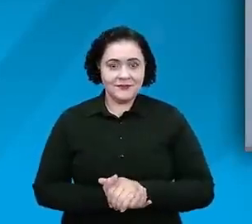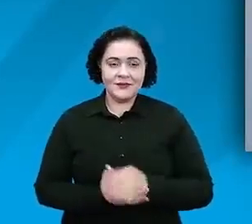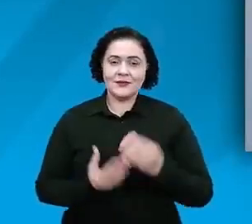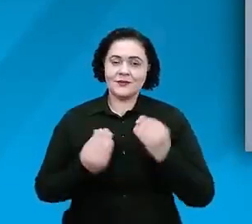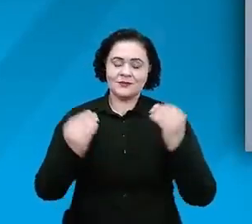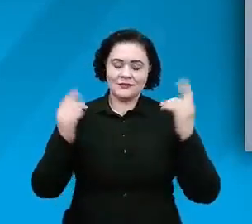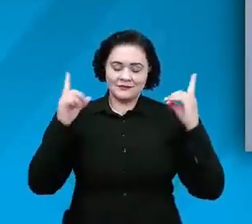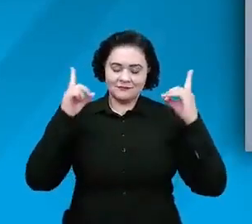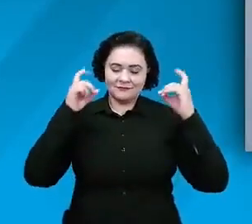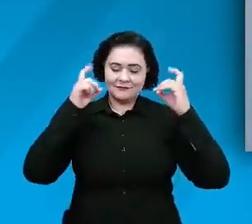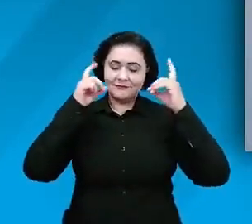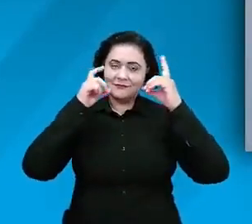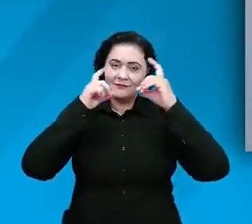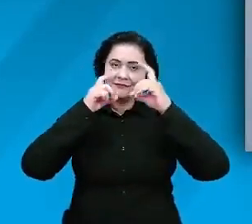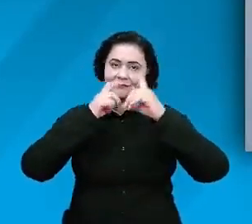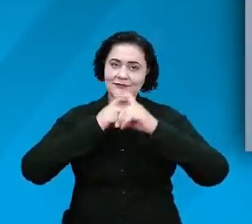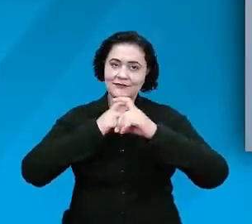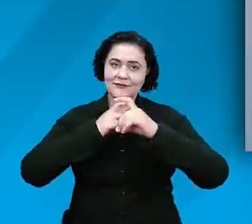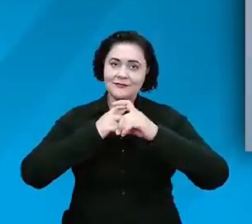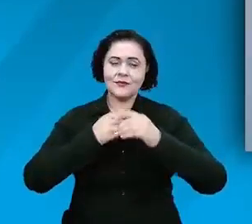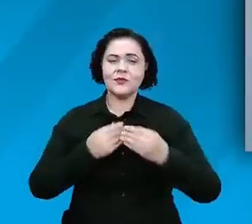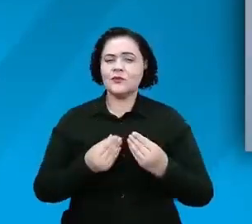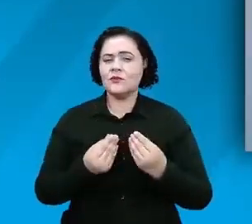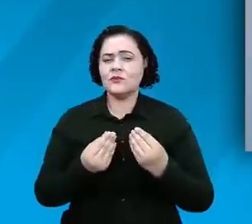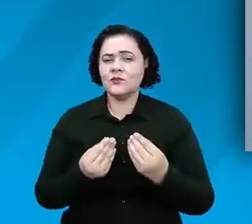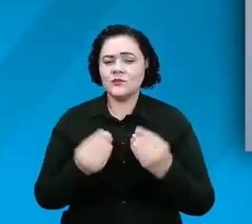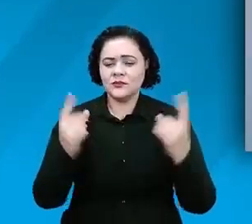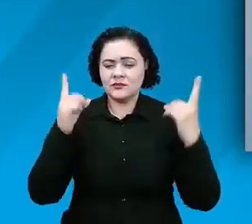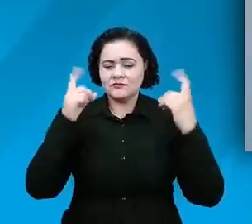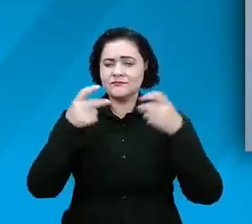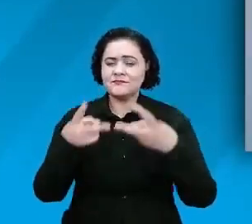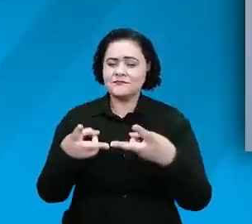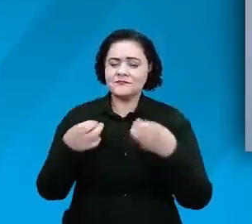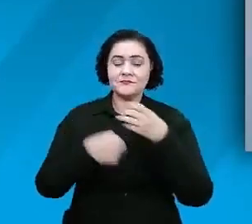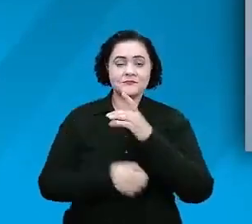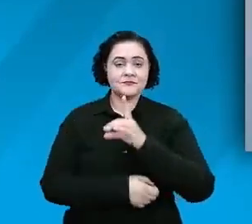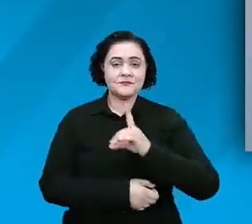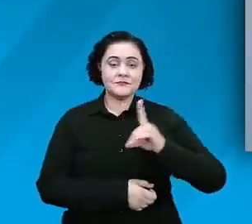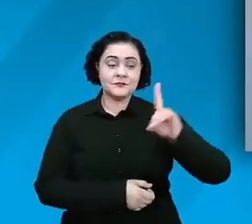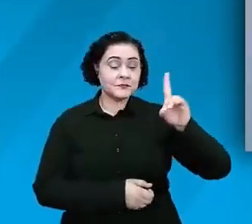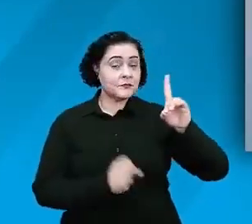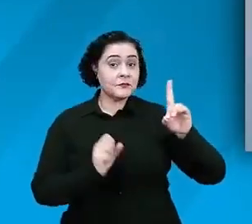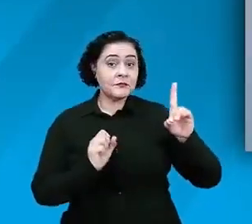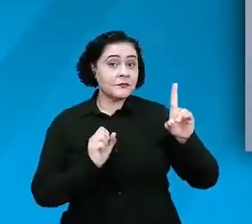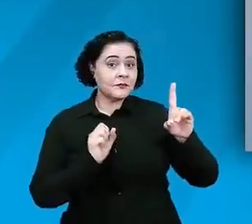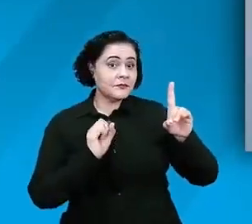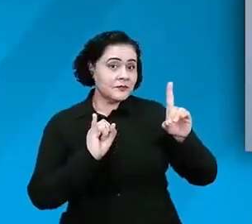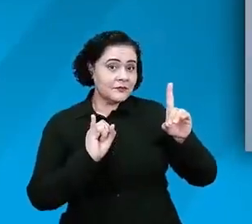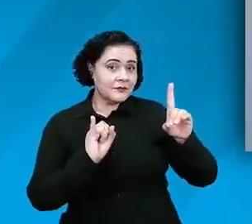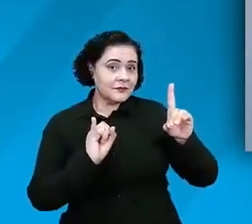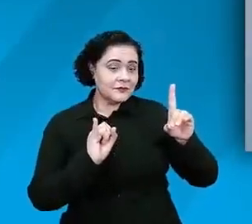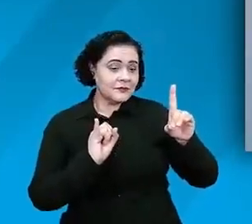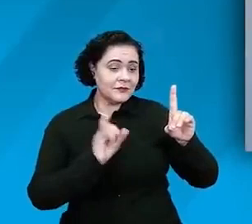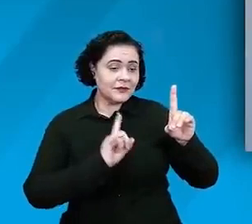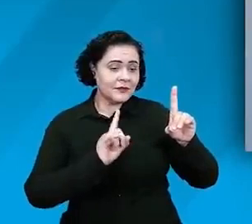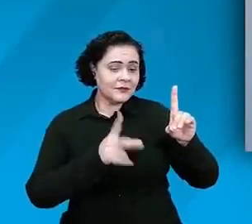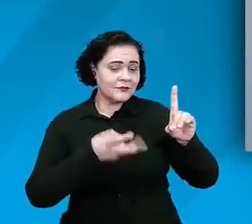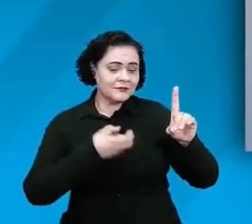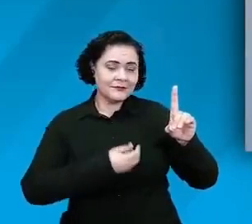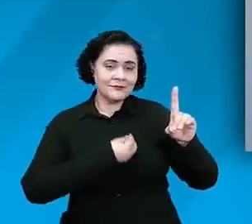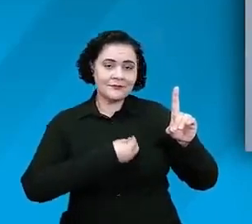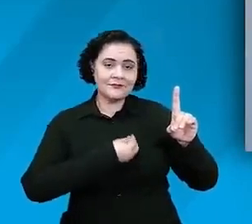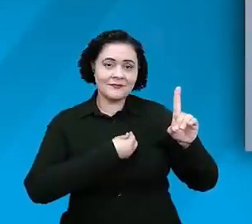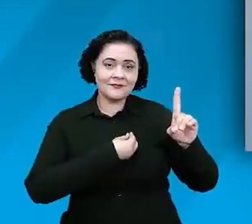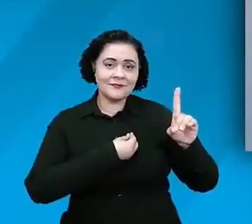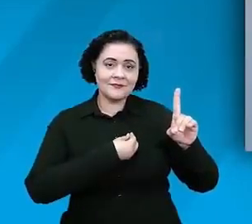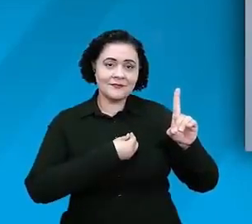Como é complicado. Como é complicado perceber Deus quando a gente não percebe a